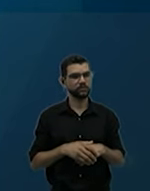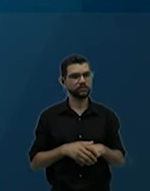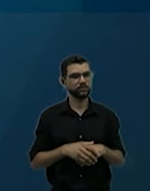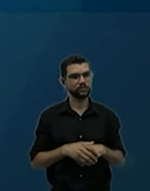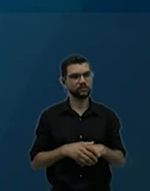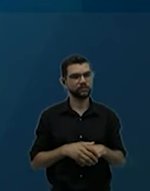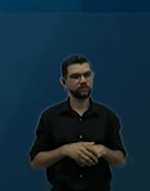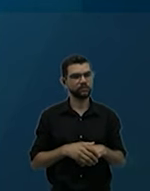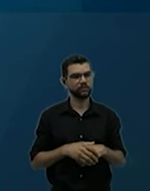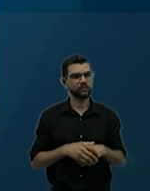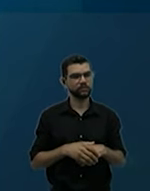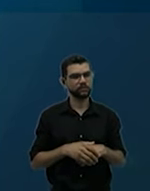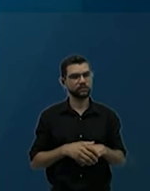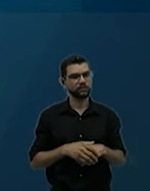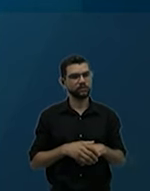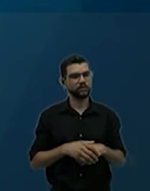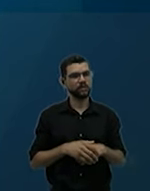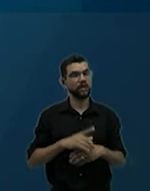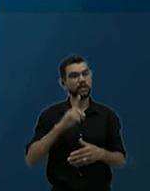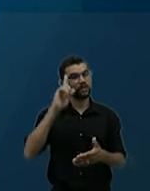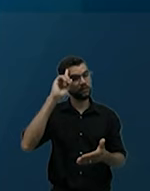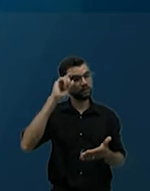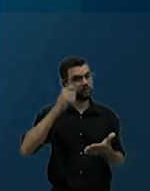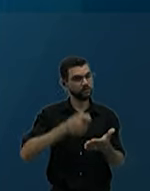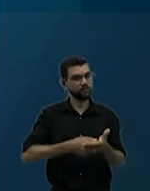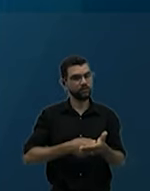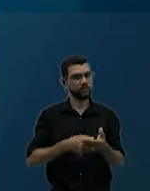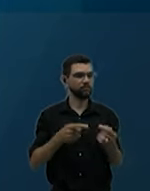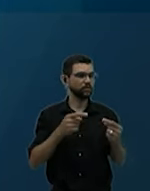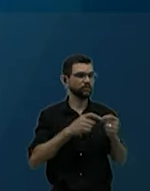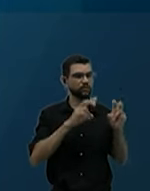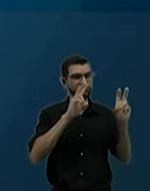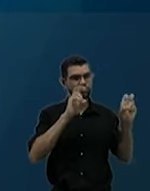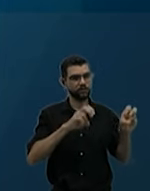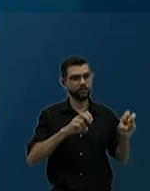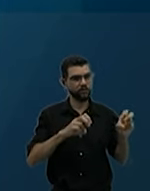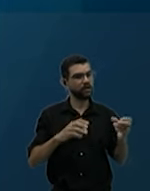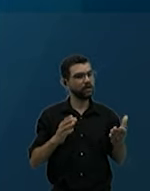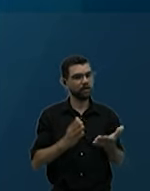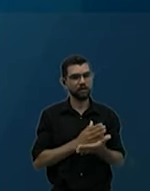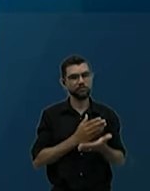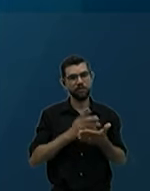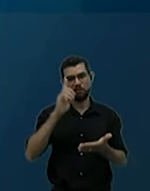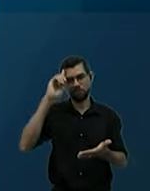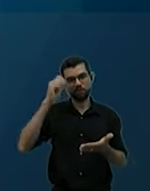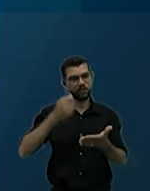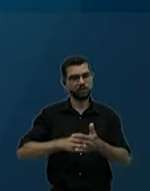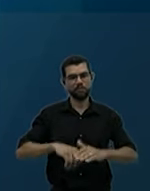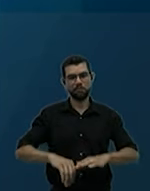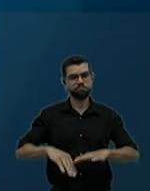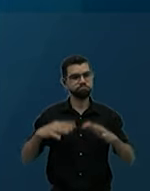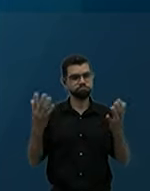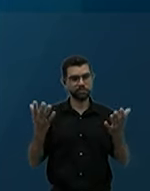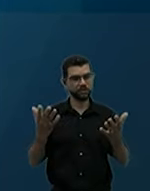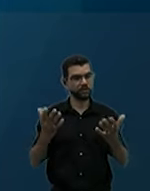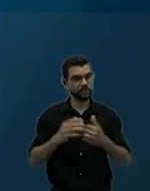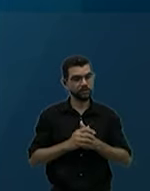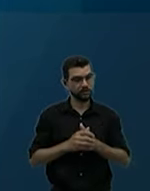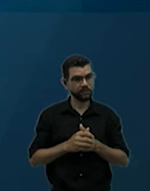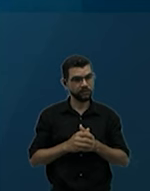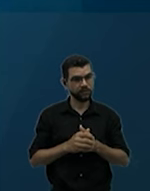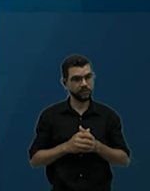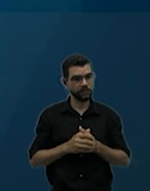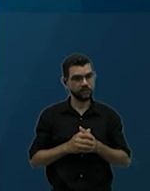decisões a respeito dessa matéria eram proferidas monocraticamente, com base no artigo 255, parágrafo 4º,